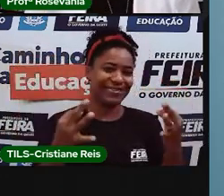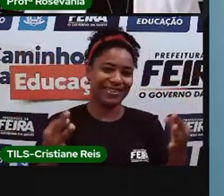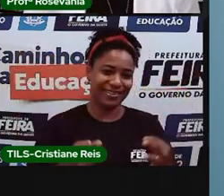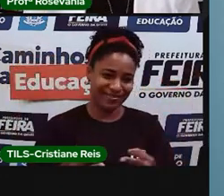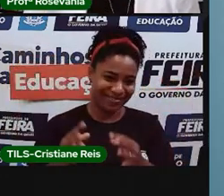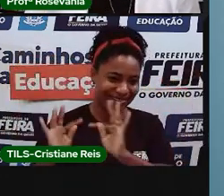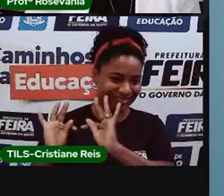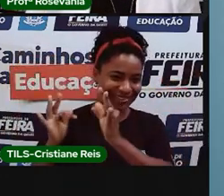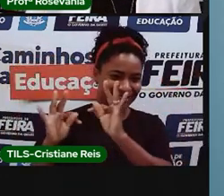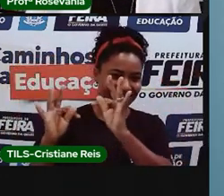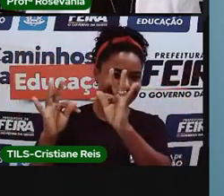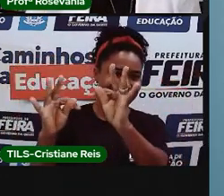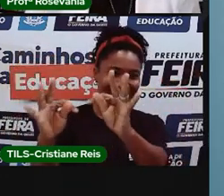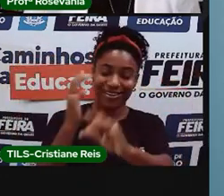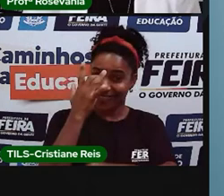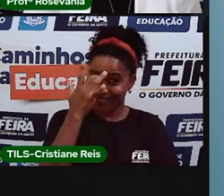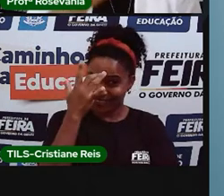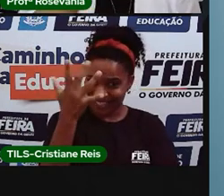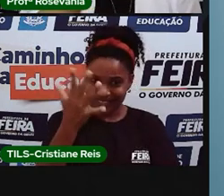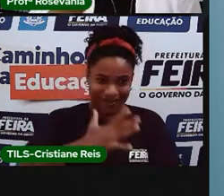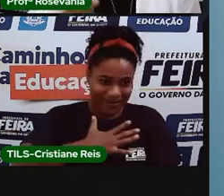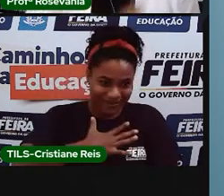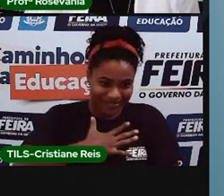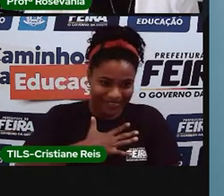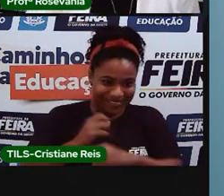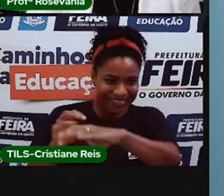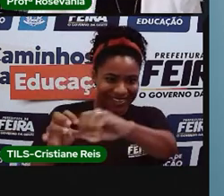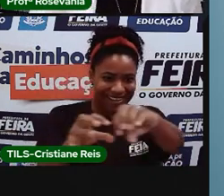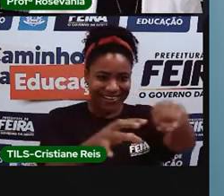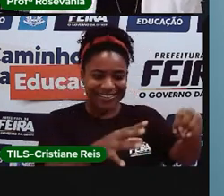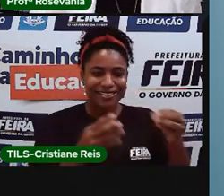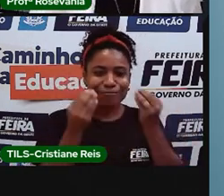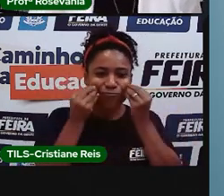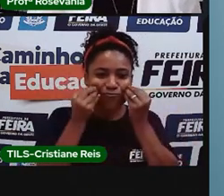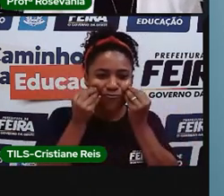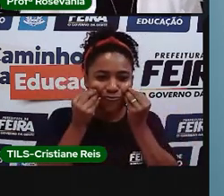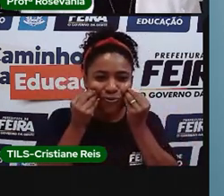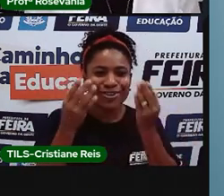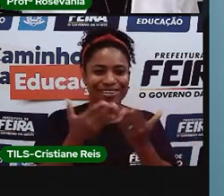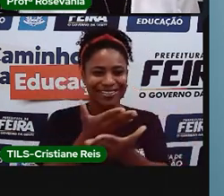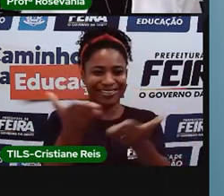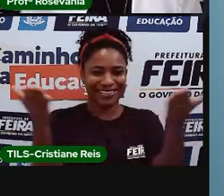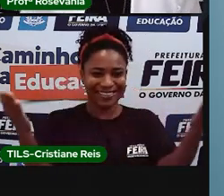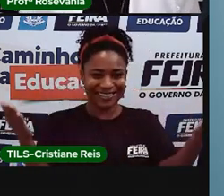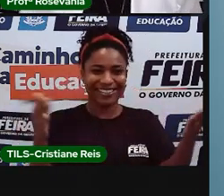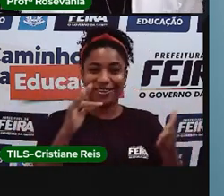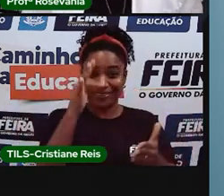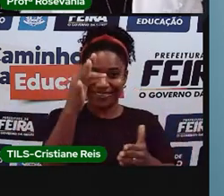tecnologias. Gostaram da nossa aula? Que bom. Um beijão para vocês e até a próxima aula.